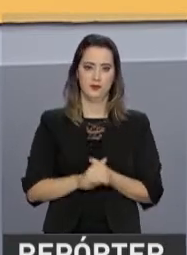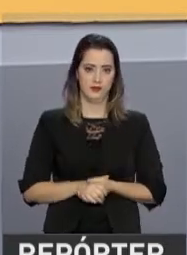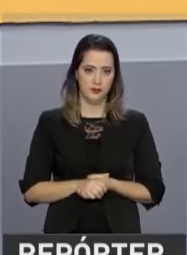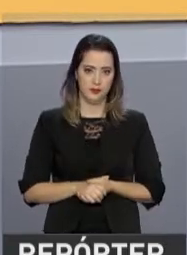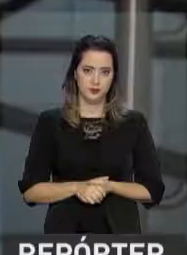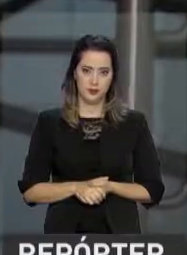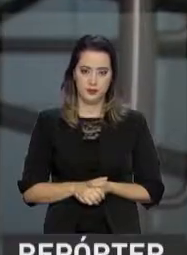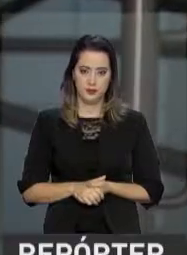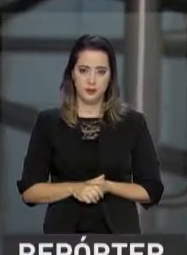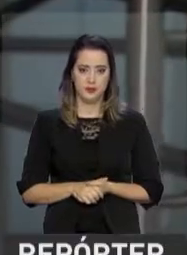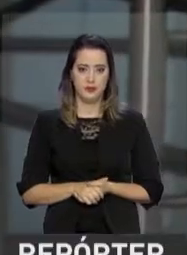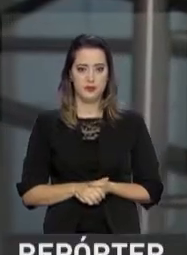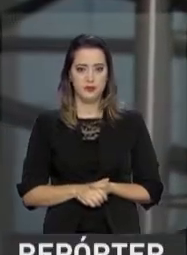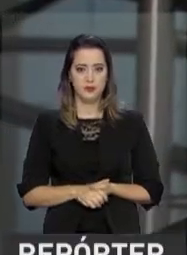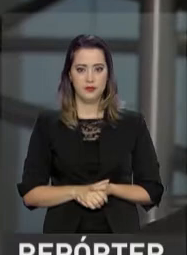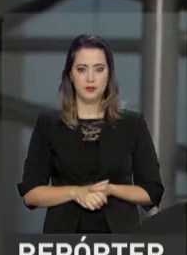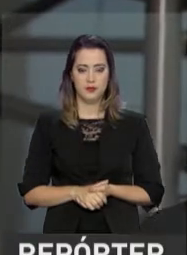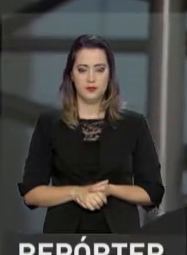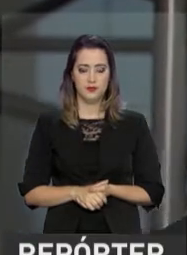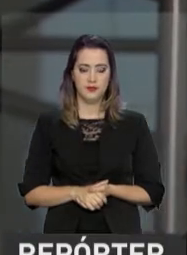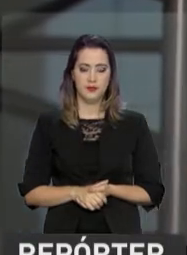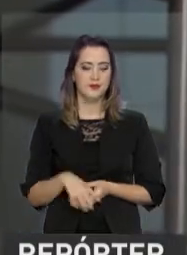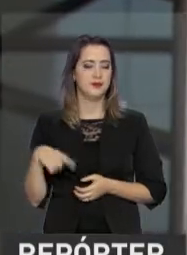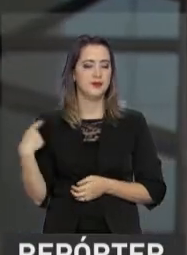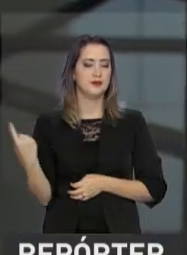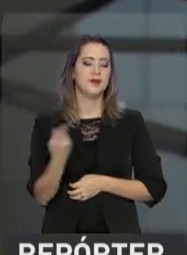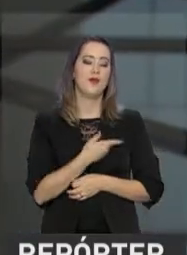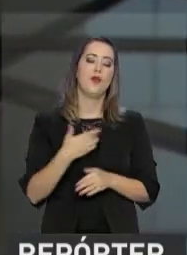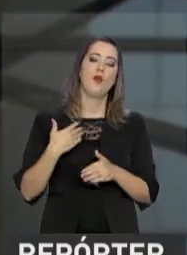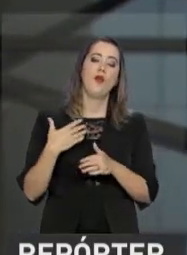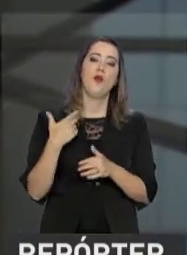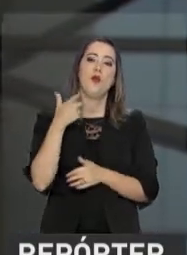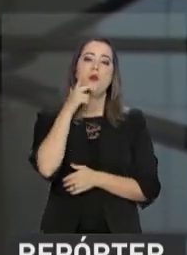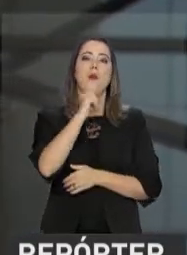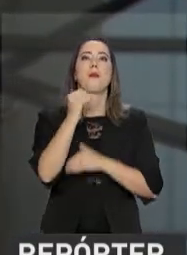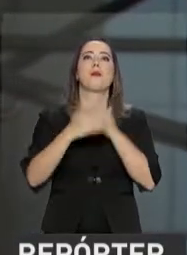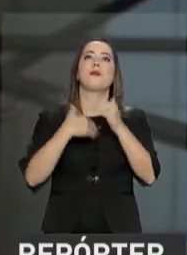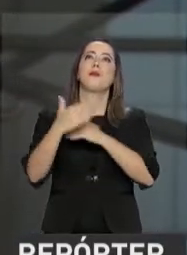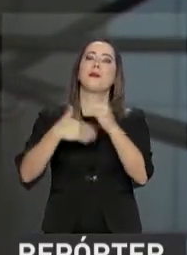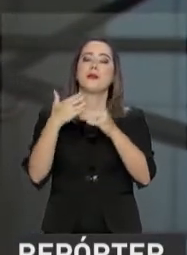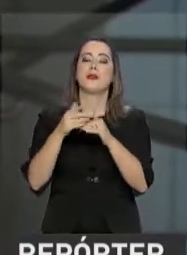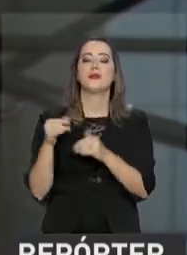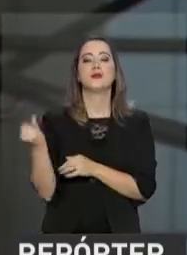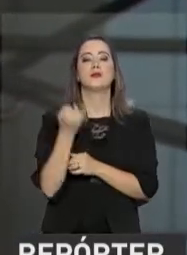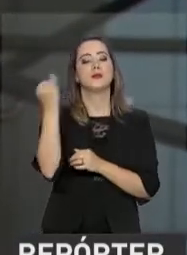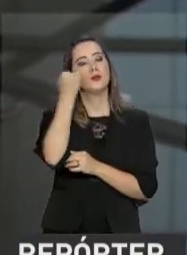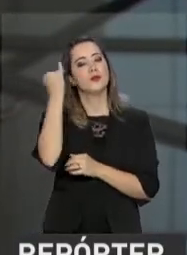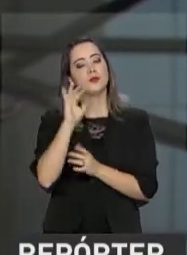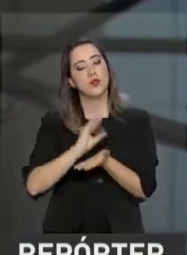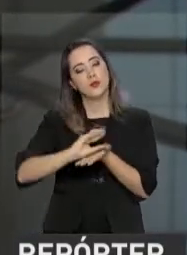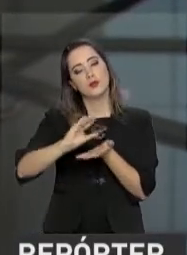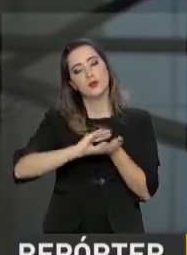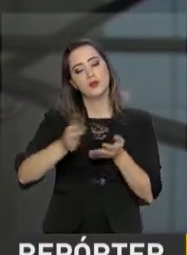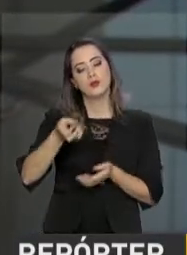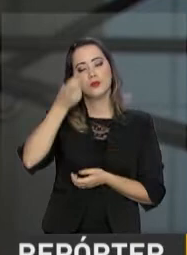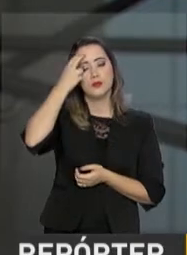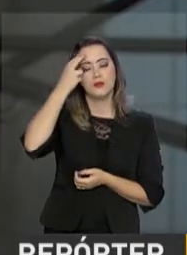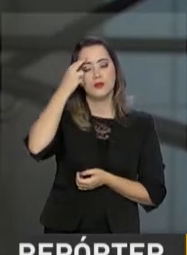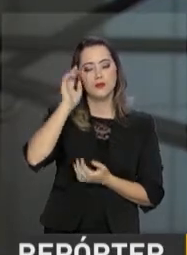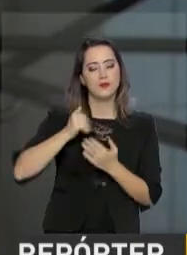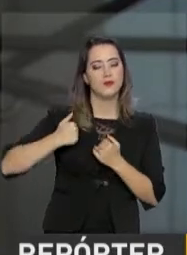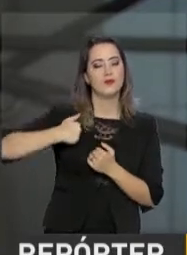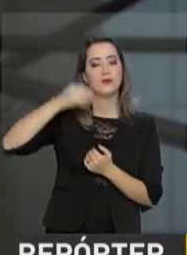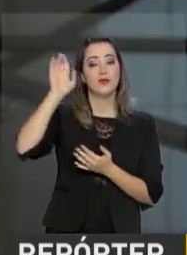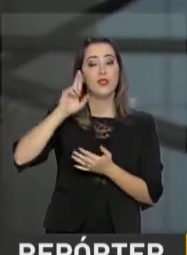nos mais diversos segmentos e áreas acho que nós também consiga conseguimos ativar o ministério da cultura cultura